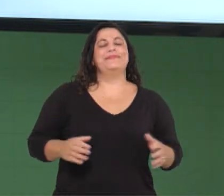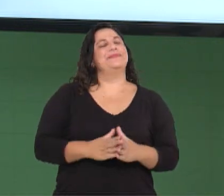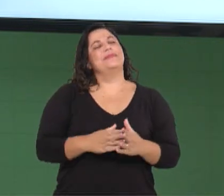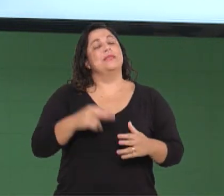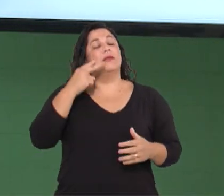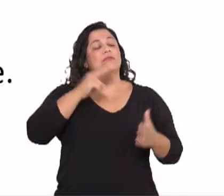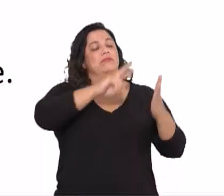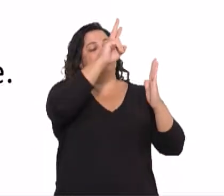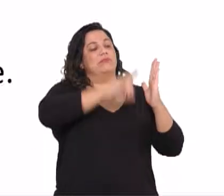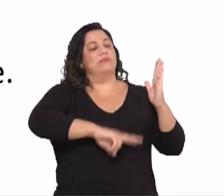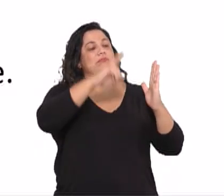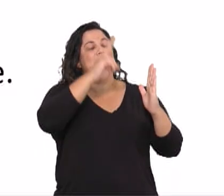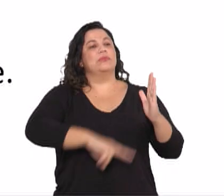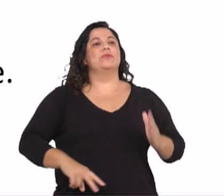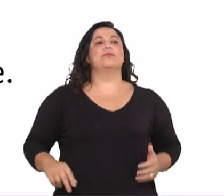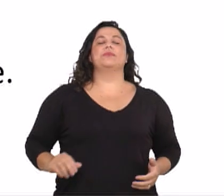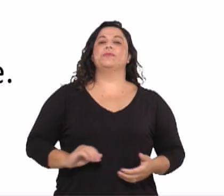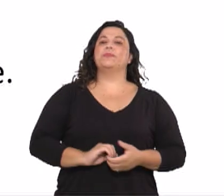a leitura.